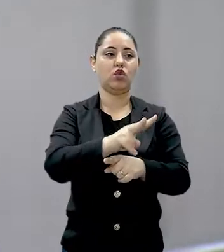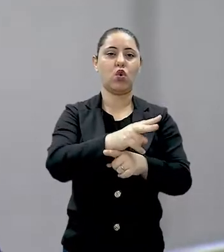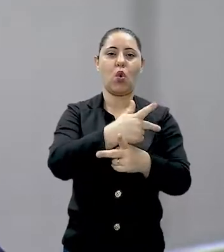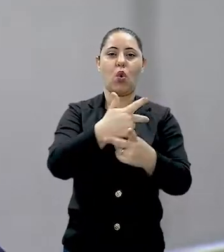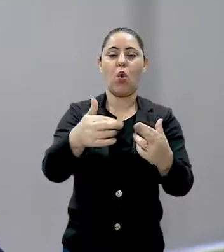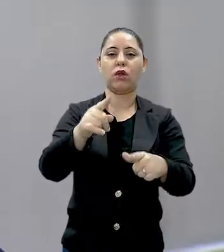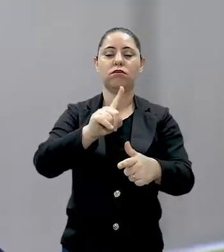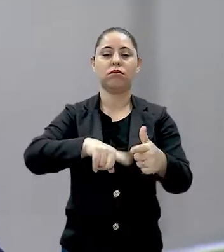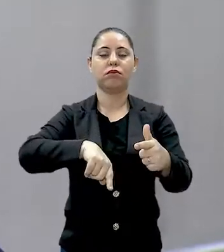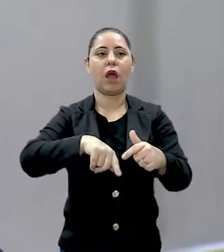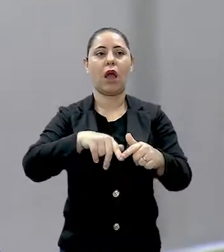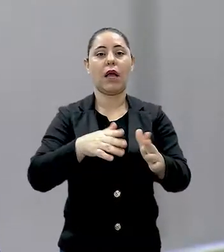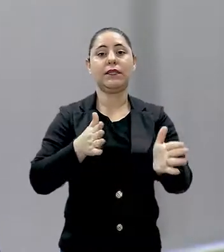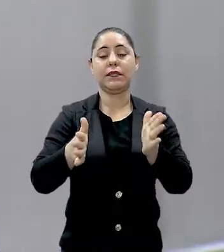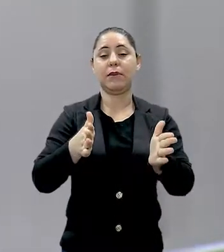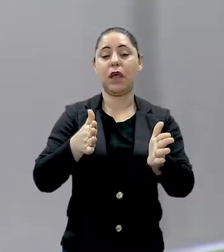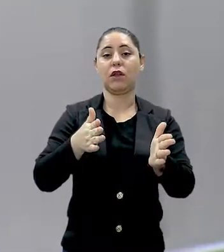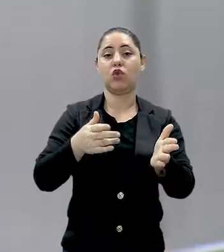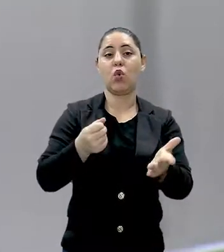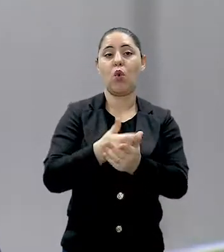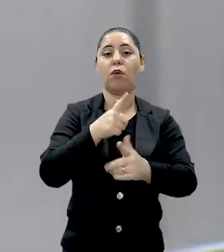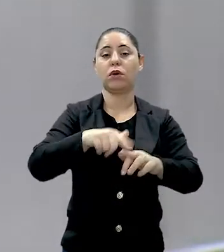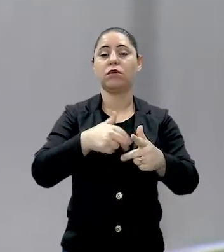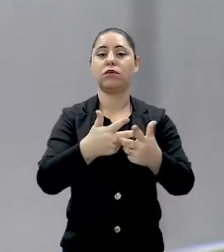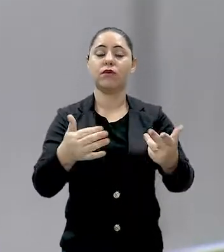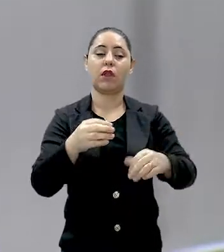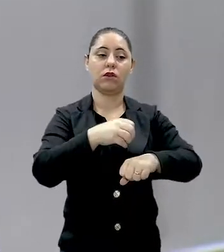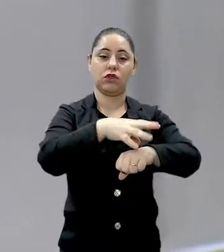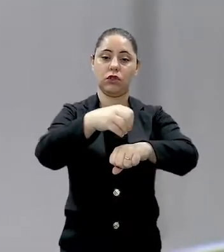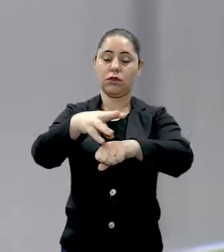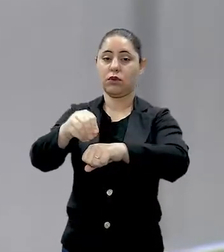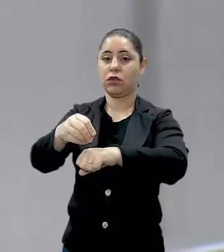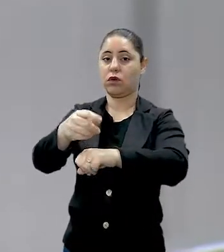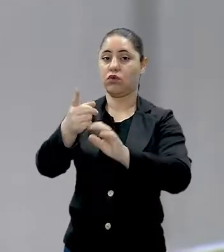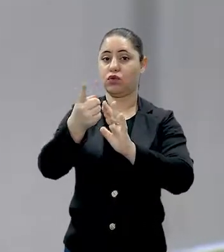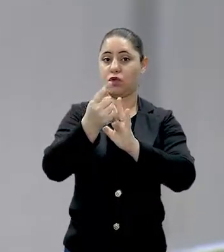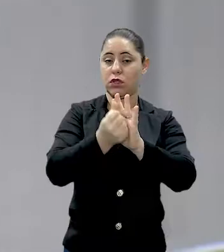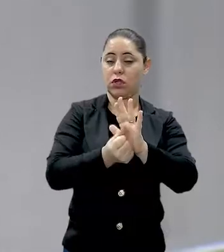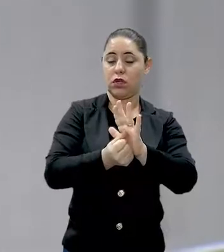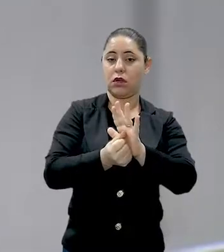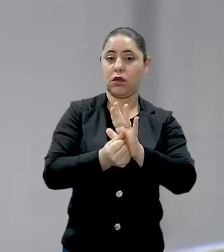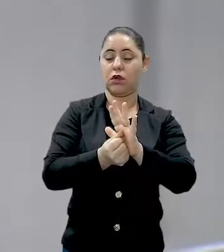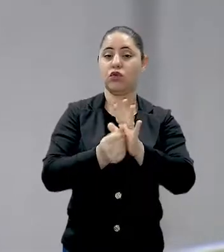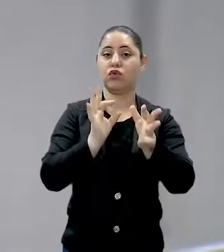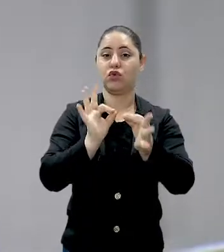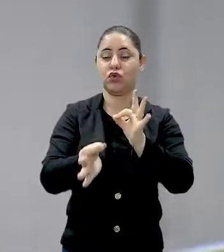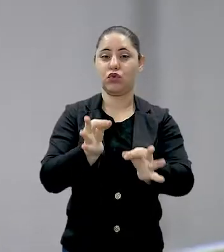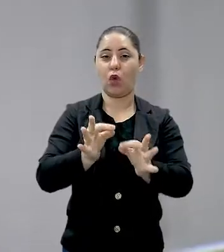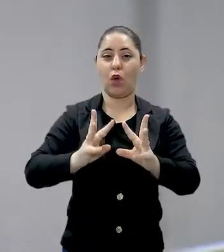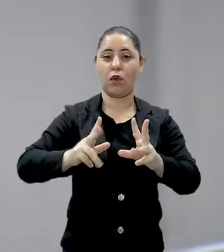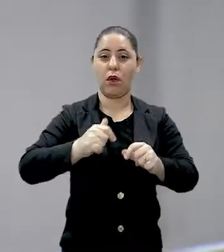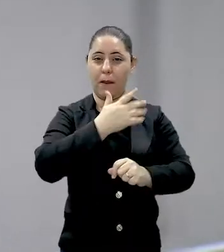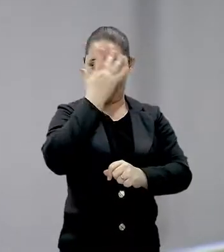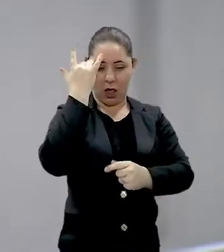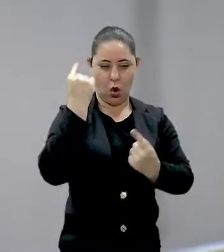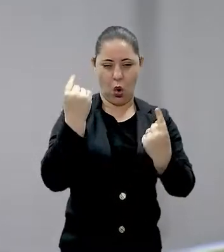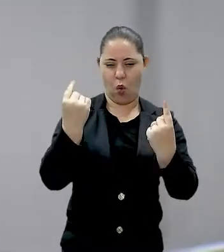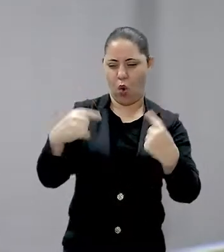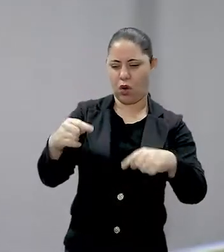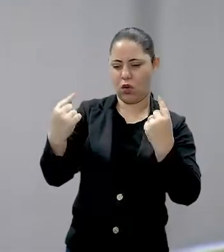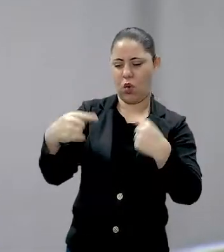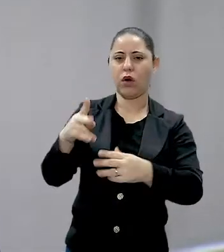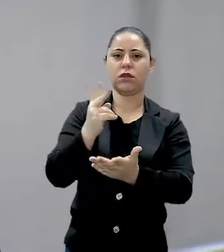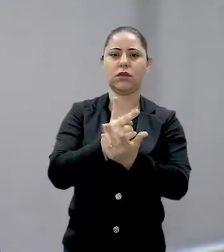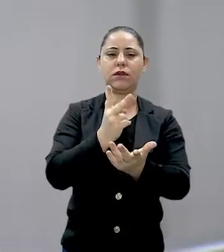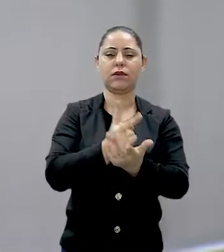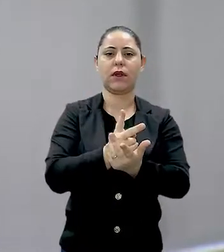dos bens de consumo, essa acessibilidade maior através de uma distribuição de renda mais justa, todos aqueles que foram sempre